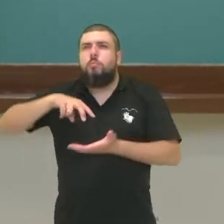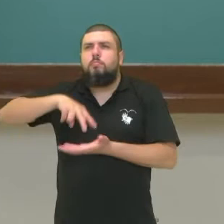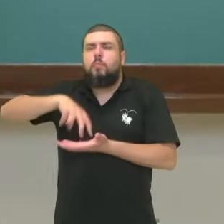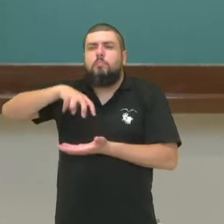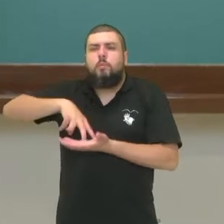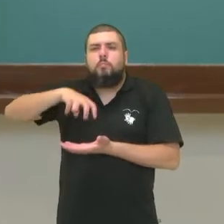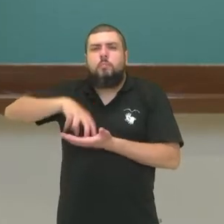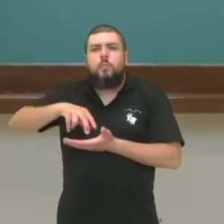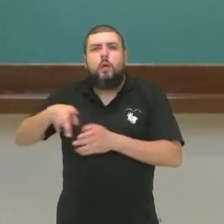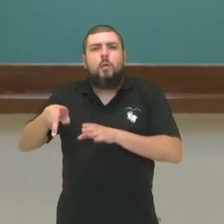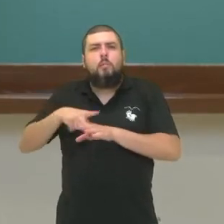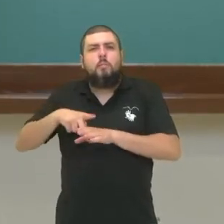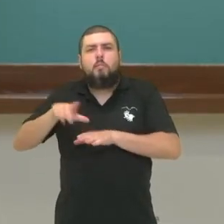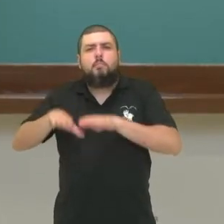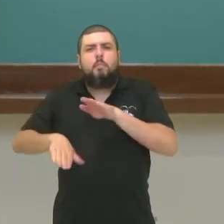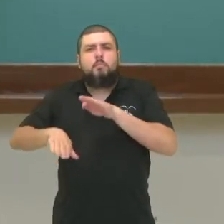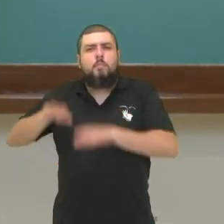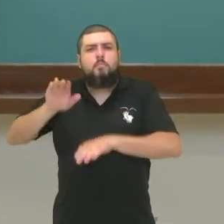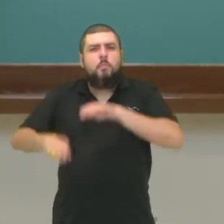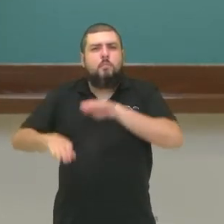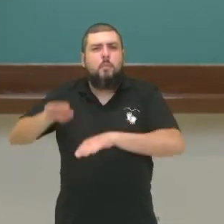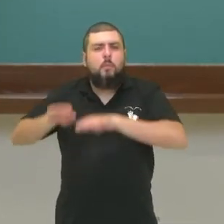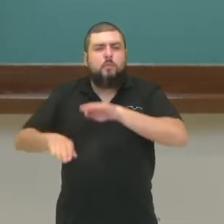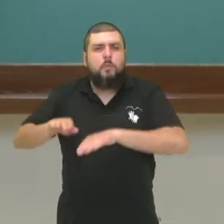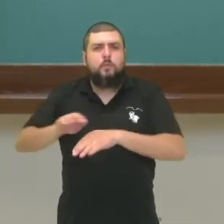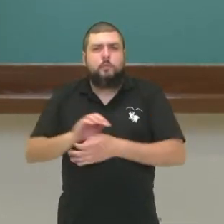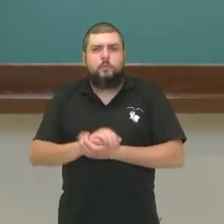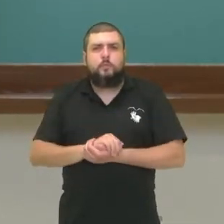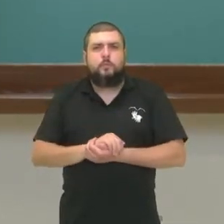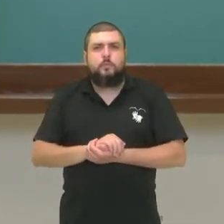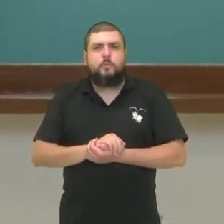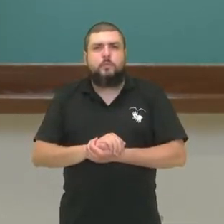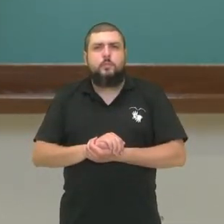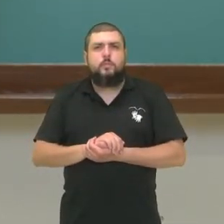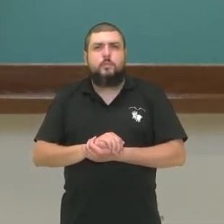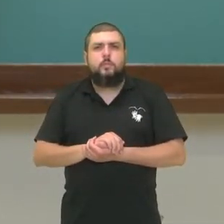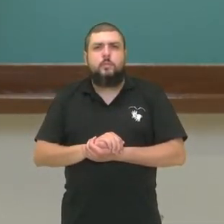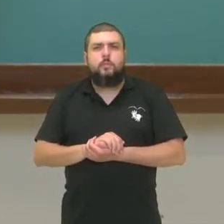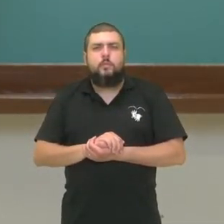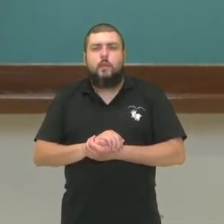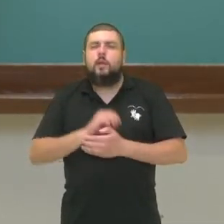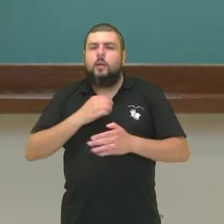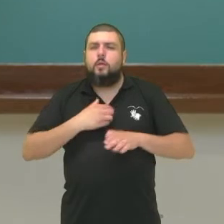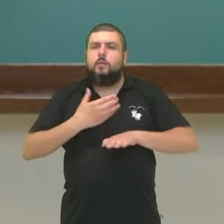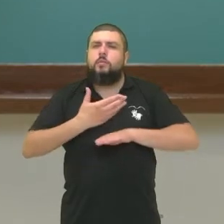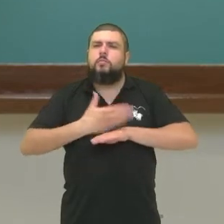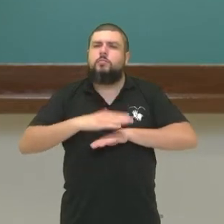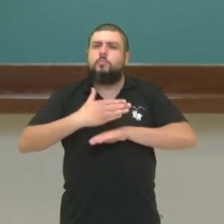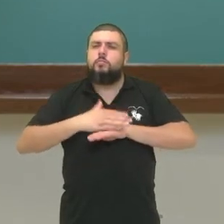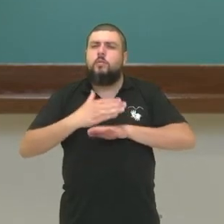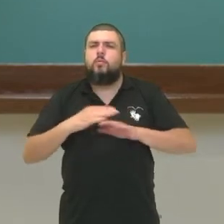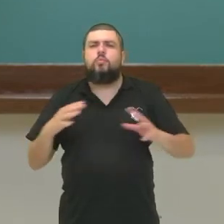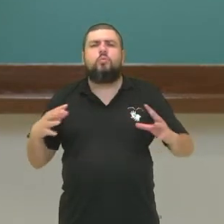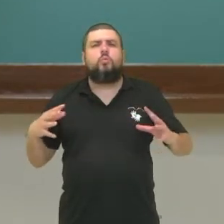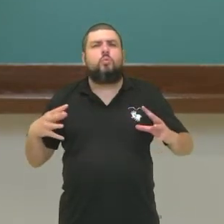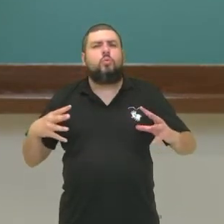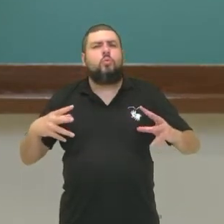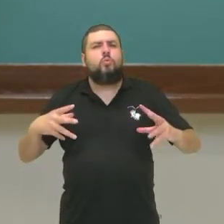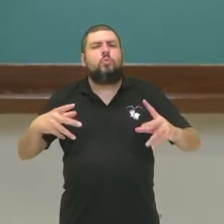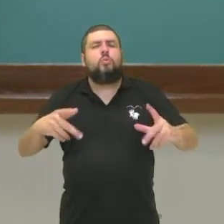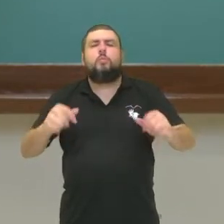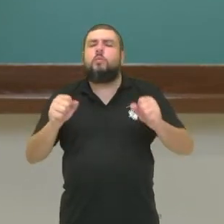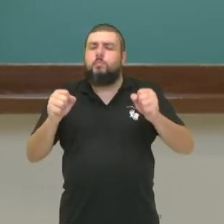as mãos, tá? Essa atividade, ela pode ser praticada por todo mundo, né? Todas